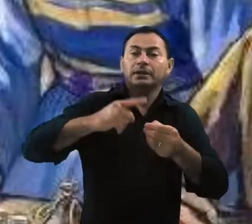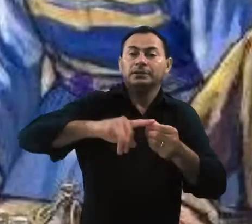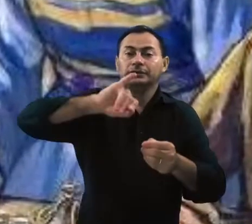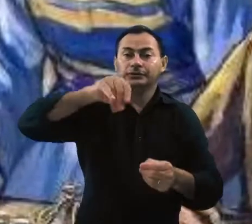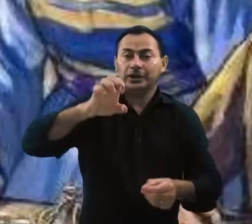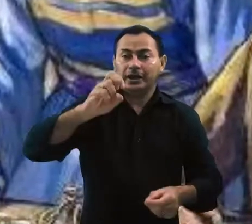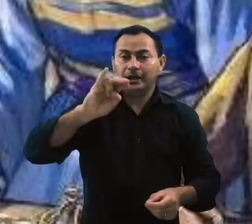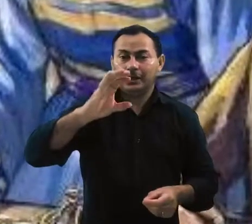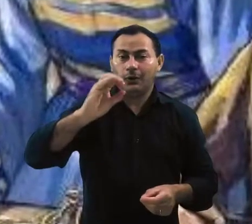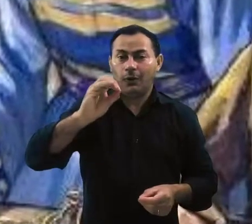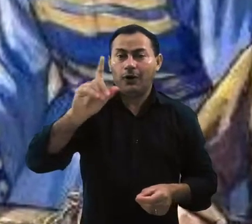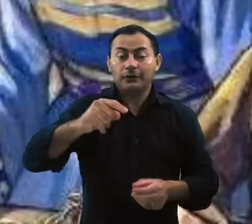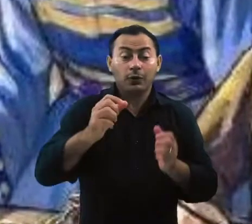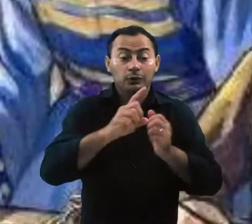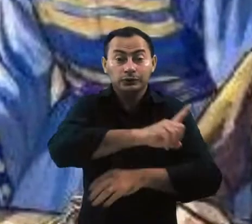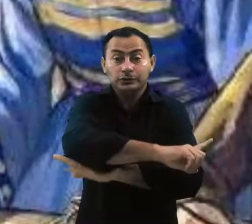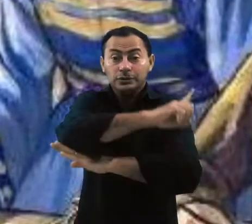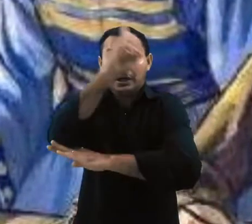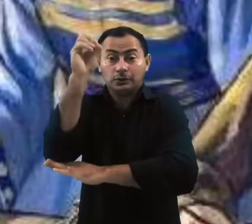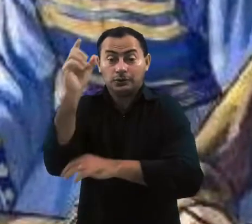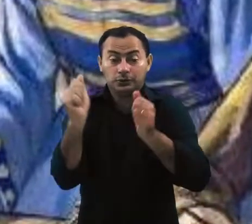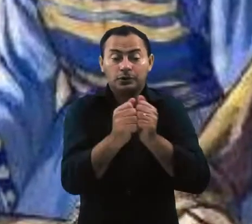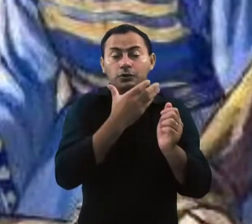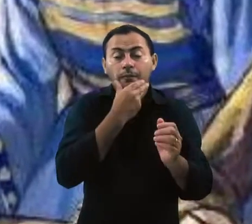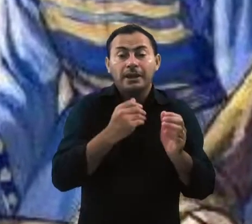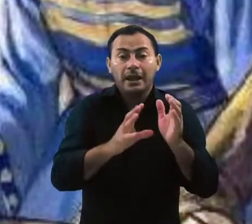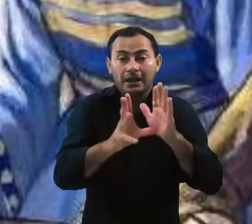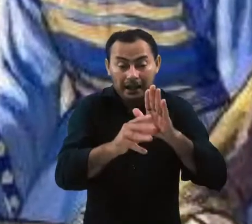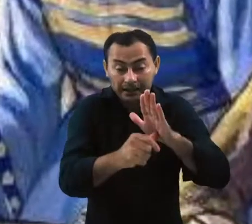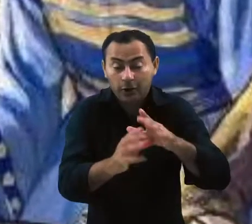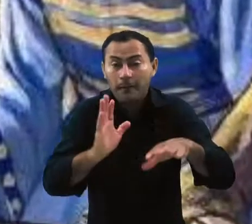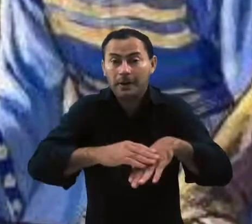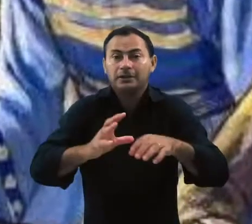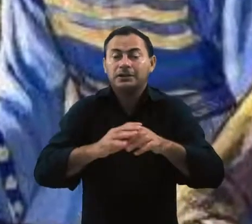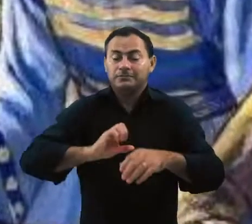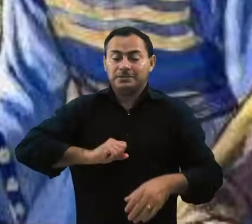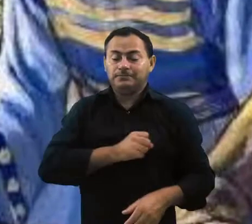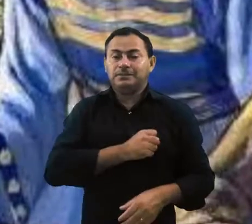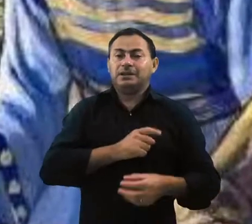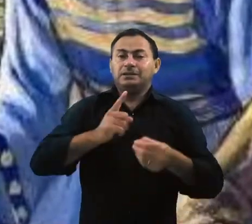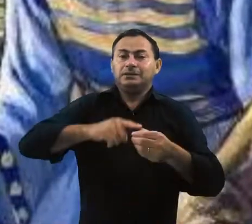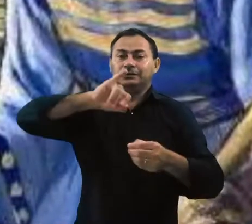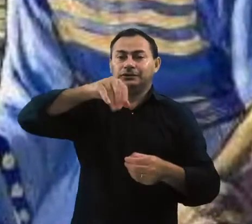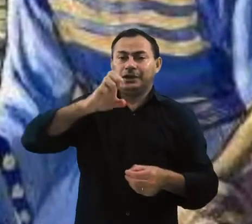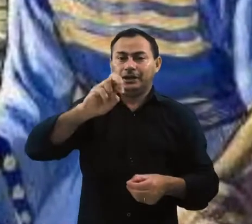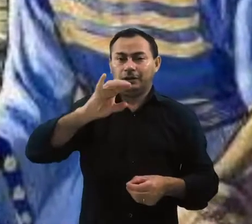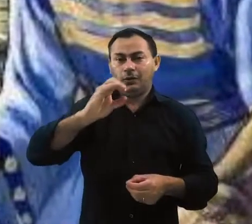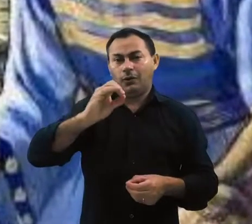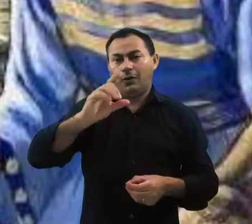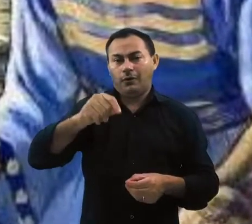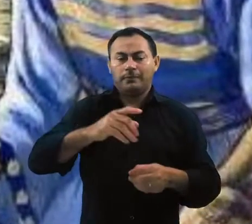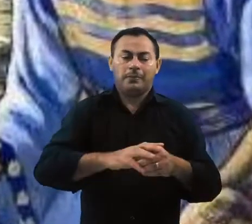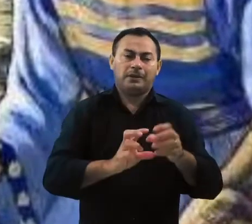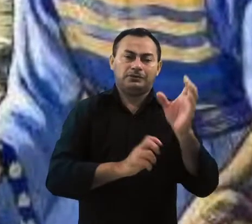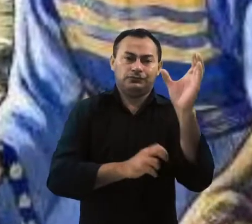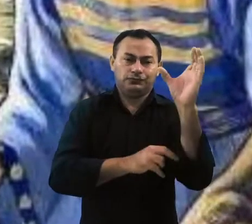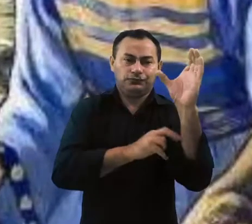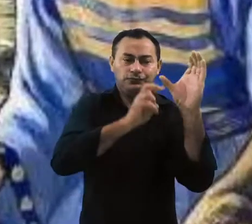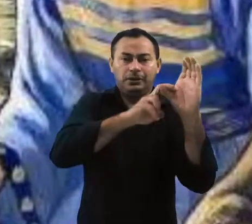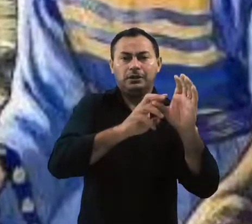dia naquela cidade com este homem ladrão que era realmente o ladrão mais odiado de Jericó